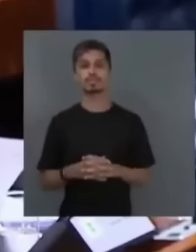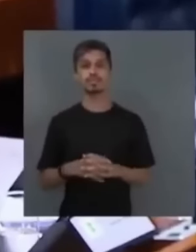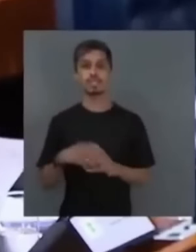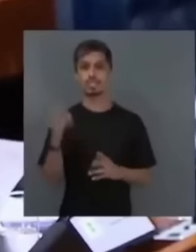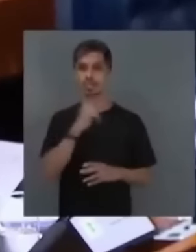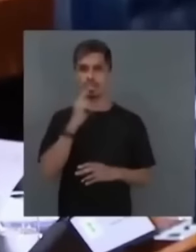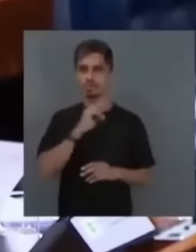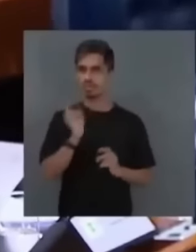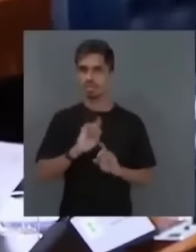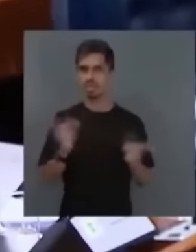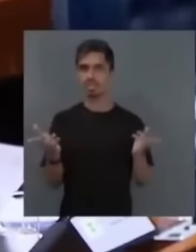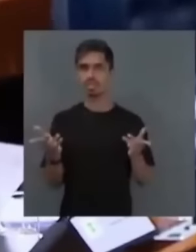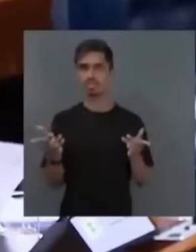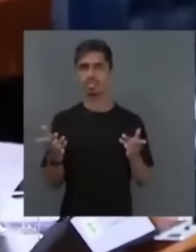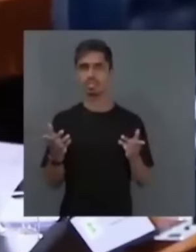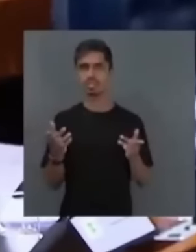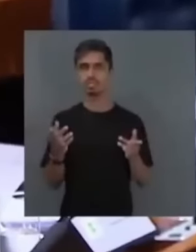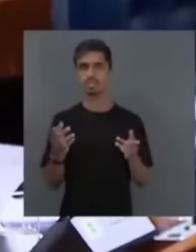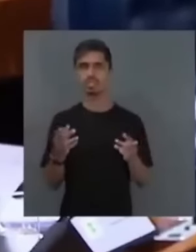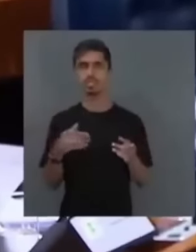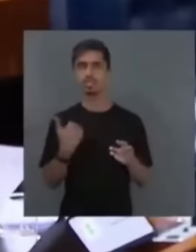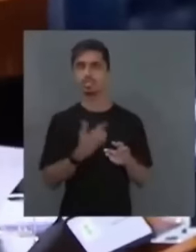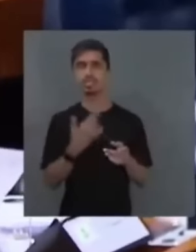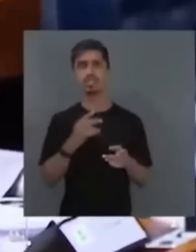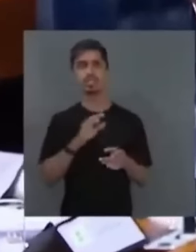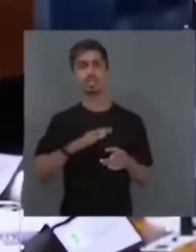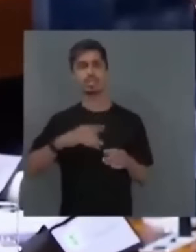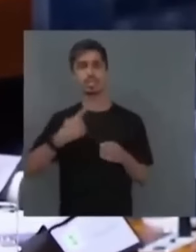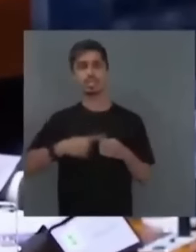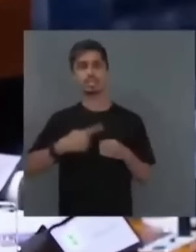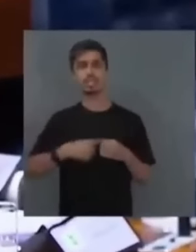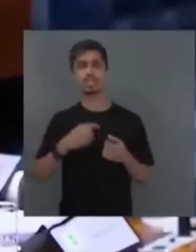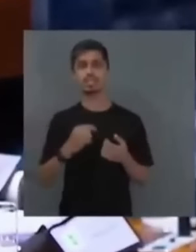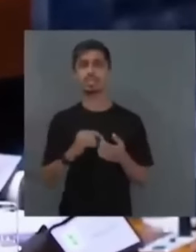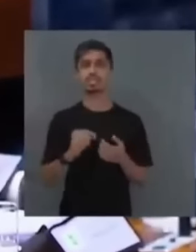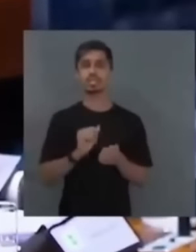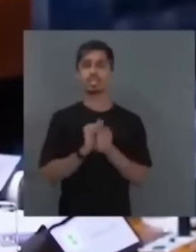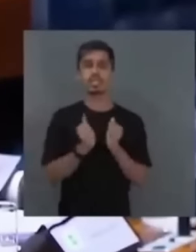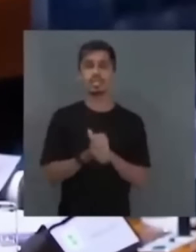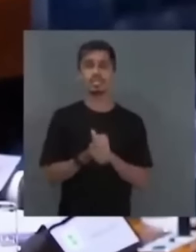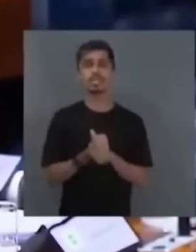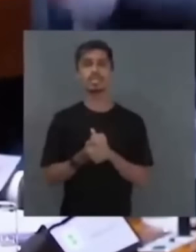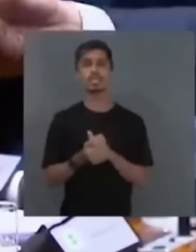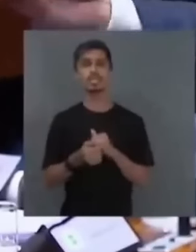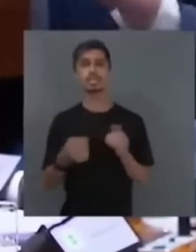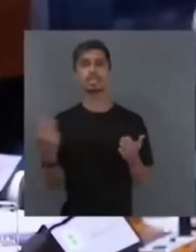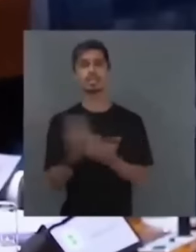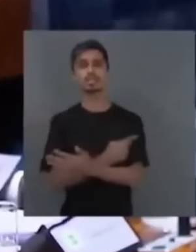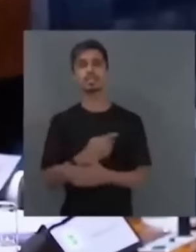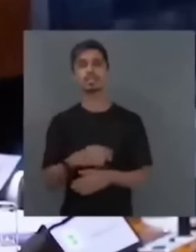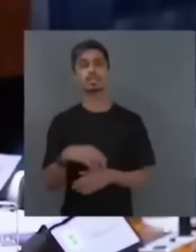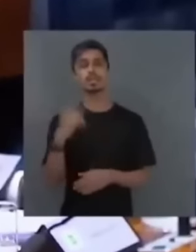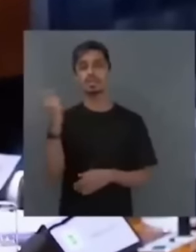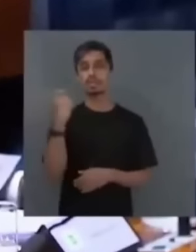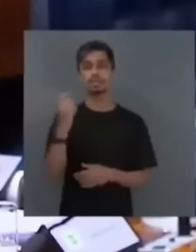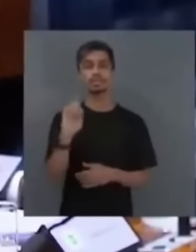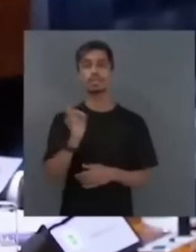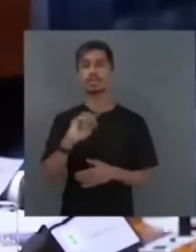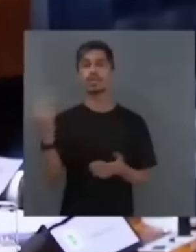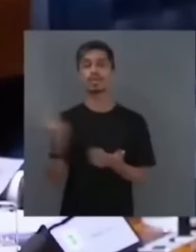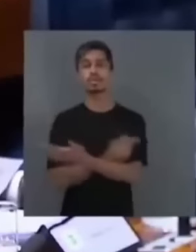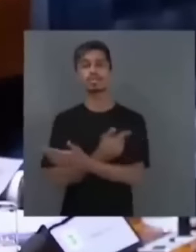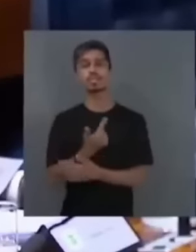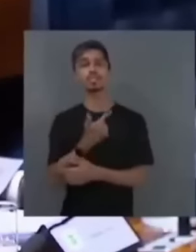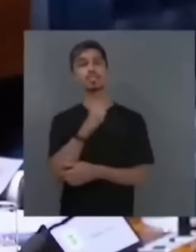isso. Não é urgente as nossas cidades se adaptarem para que o que ocorreu no Rio Grande do Sul não volte a ocorrer